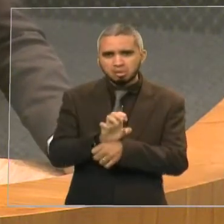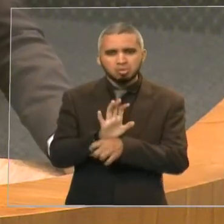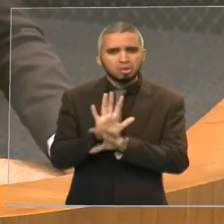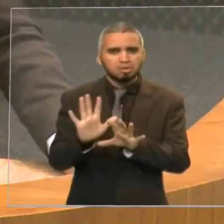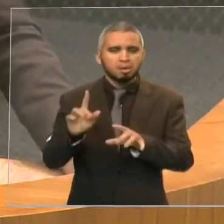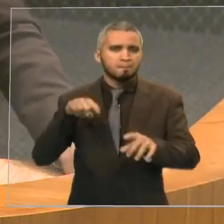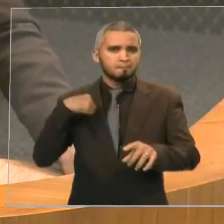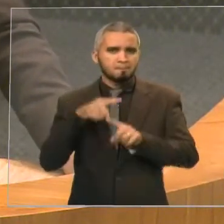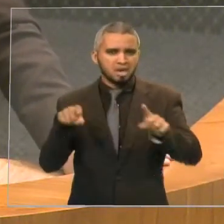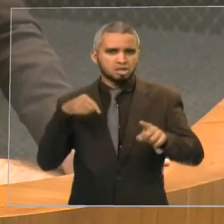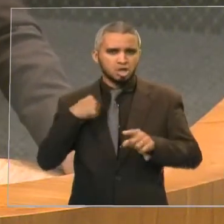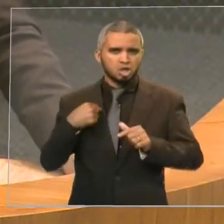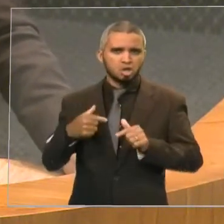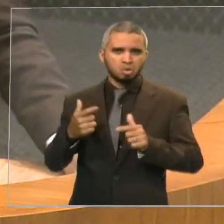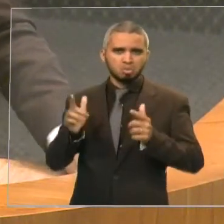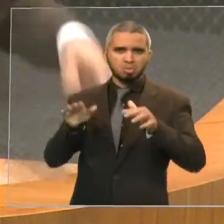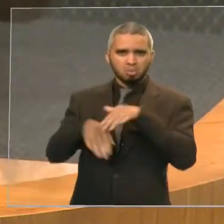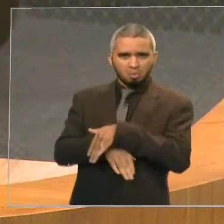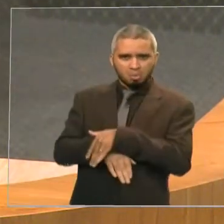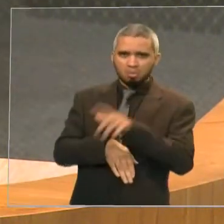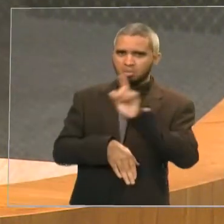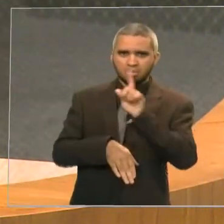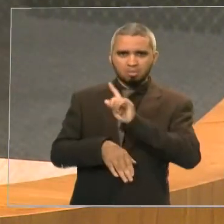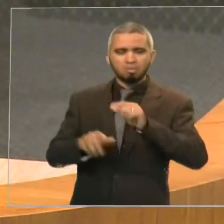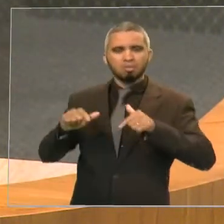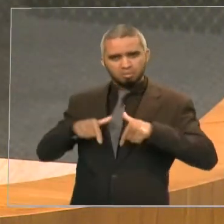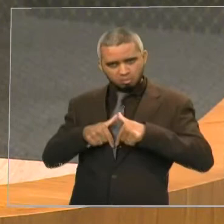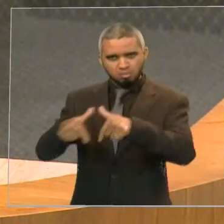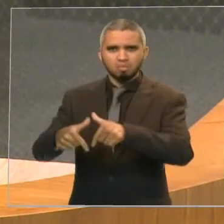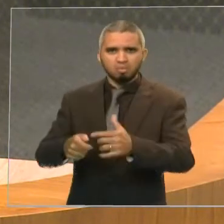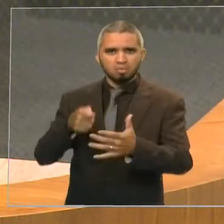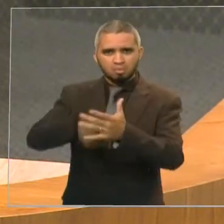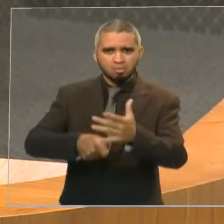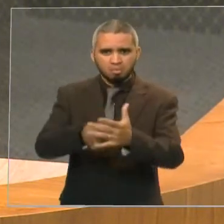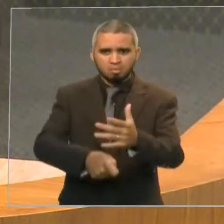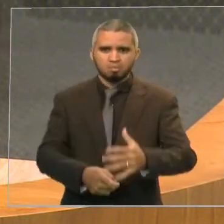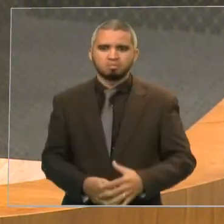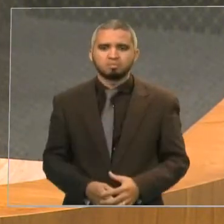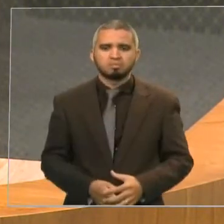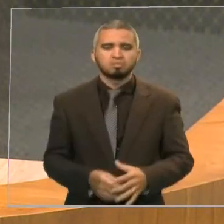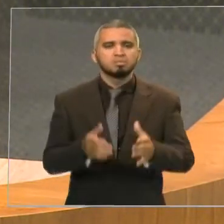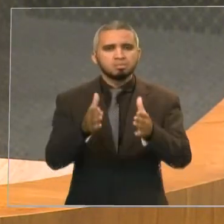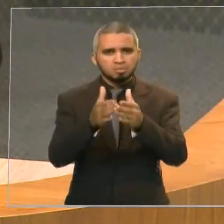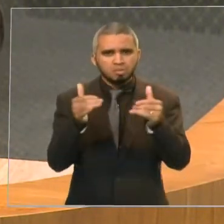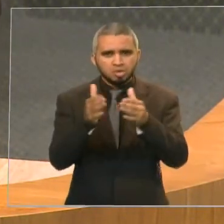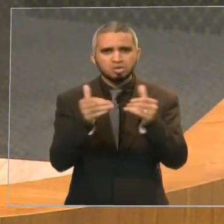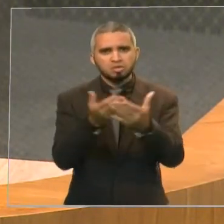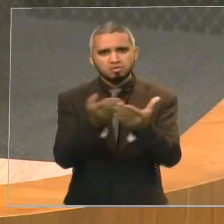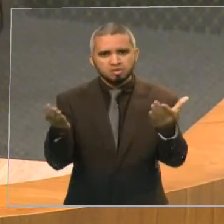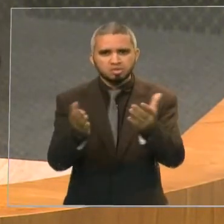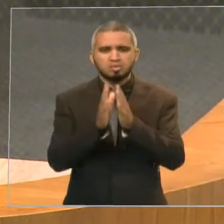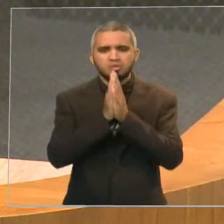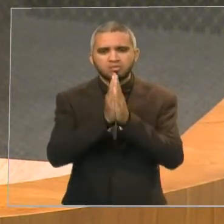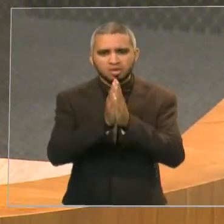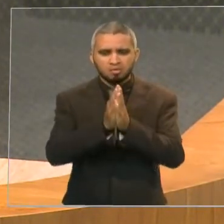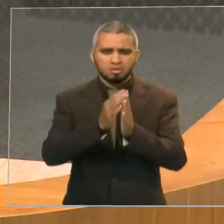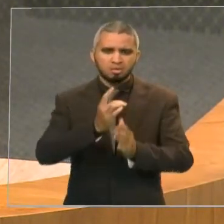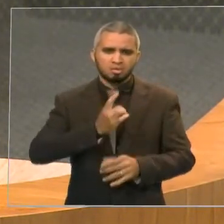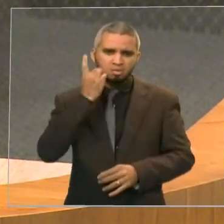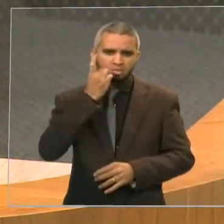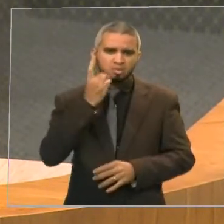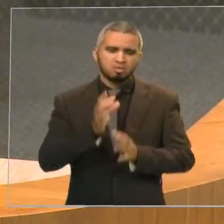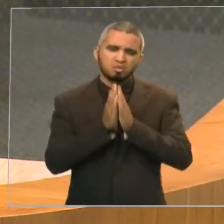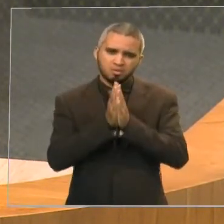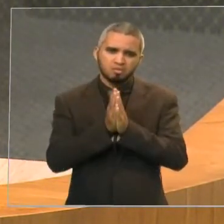em defesa da educação, em defesa dos professores. E, mais uma vez, solicitar aos demais pares que, na manhã de hoje, que